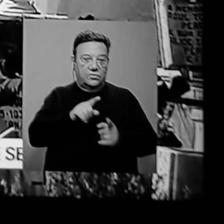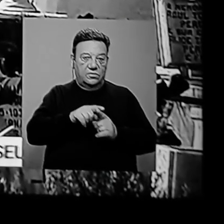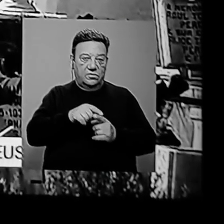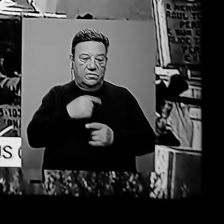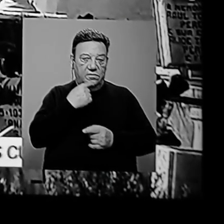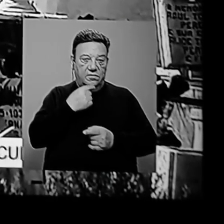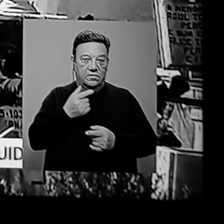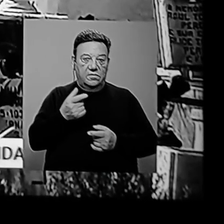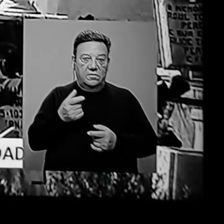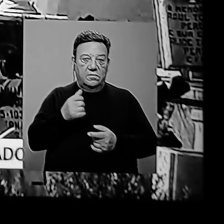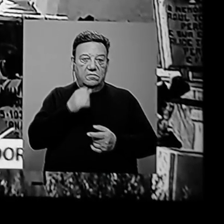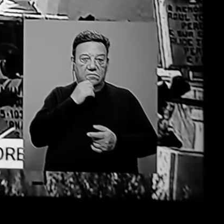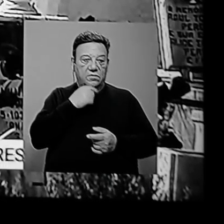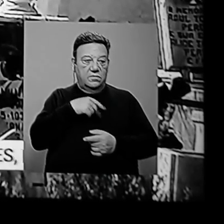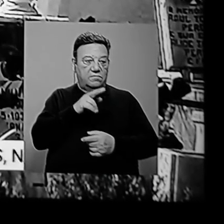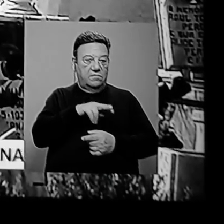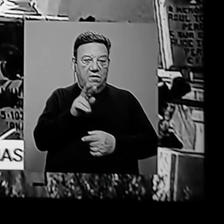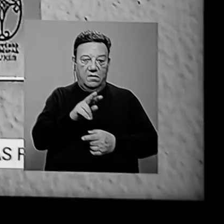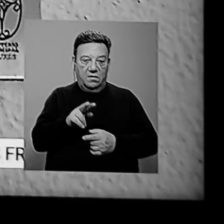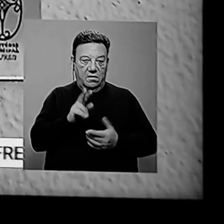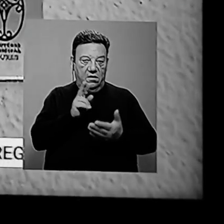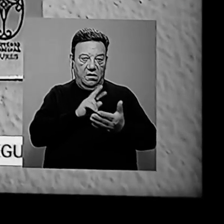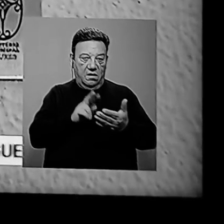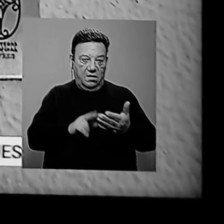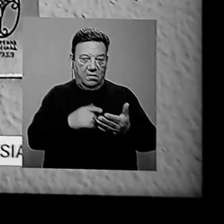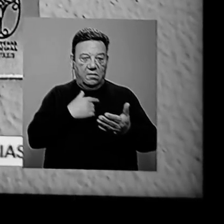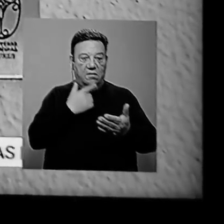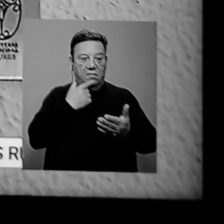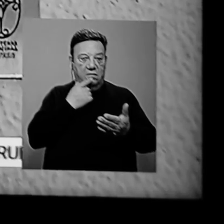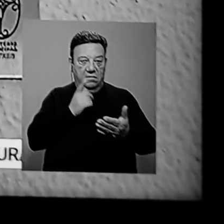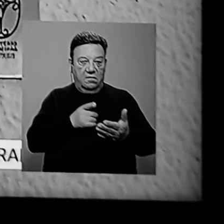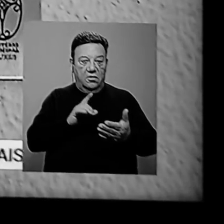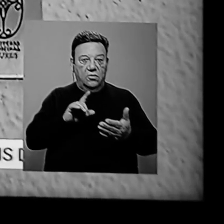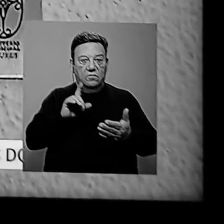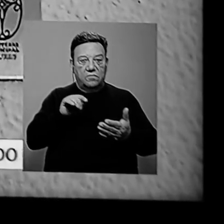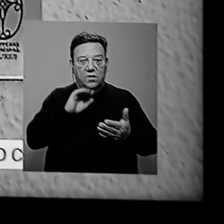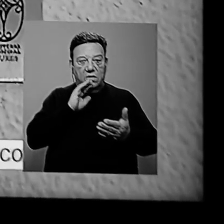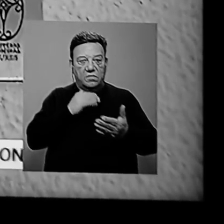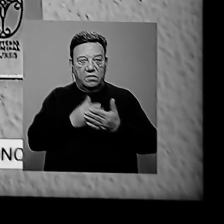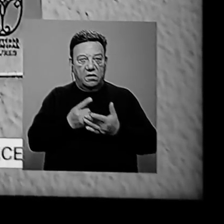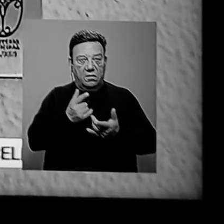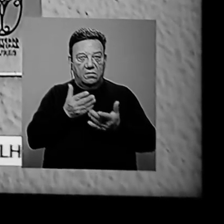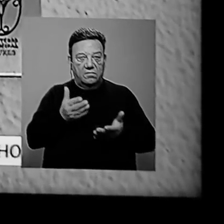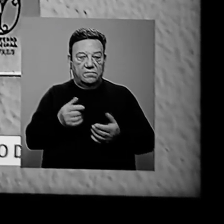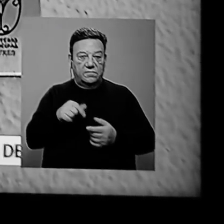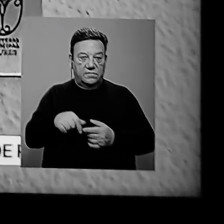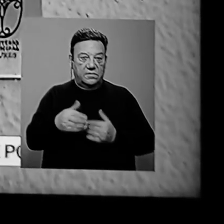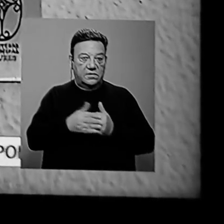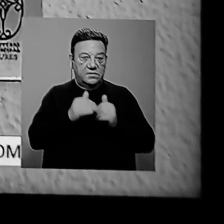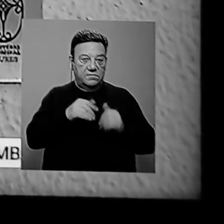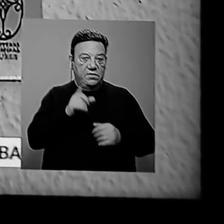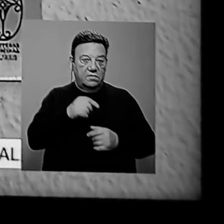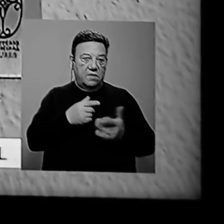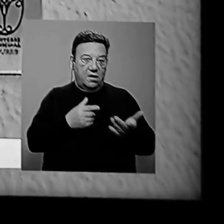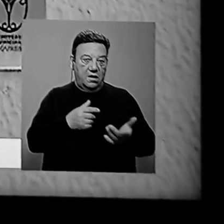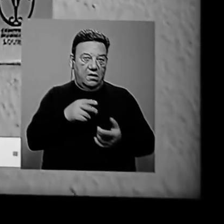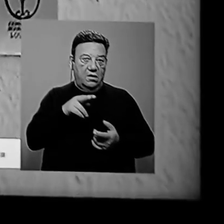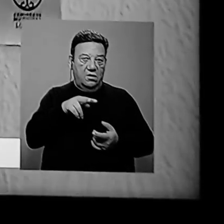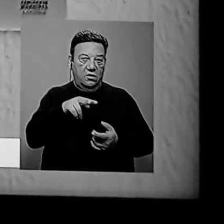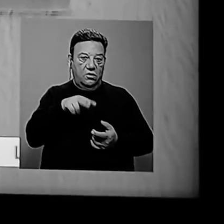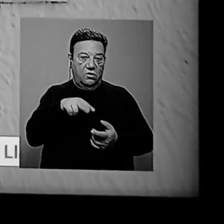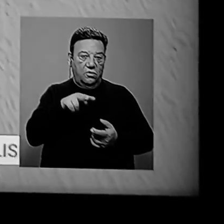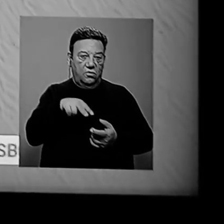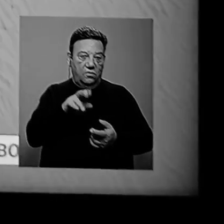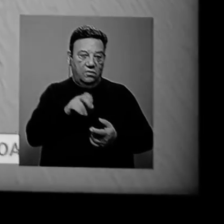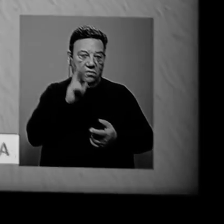referiu, poder ler, inteirar-se, até dar contributos. Este cemitério conta também com um núcleo museológico